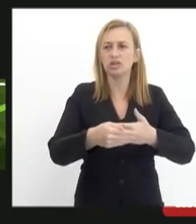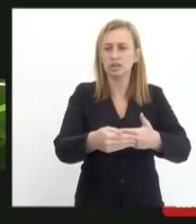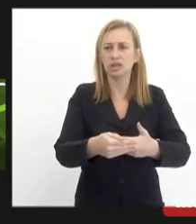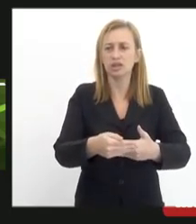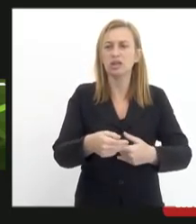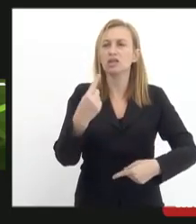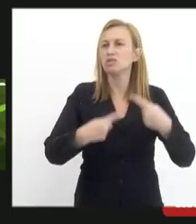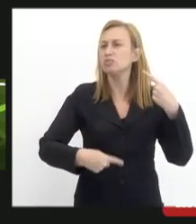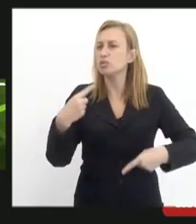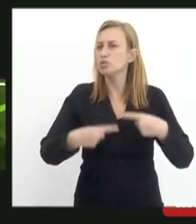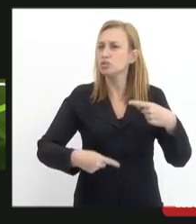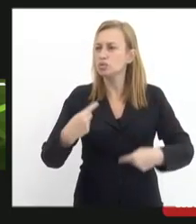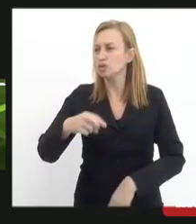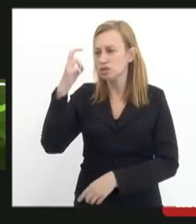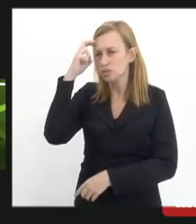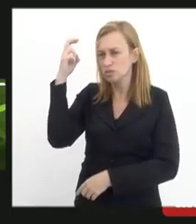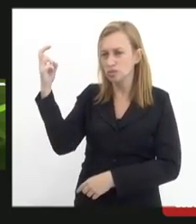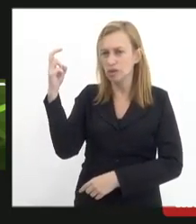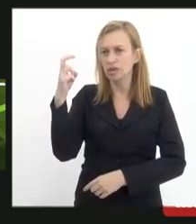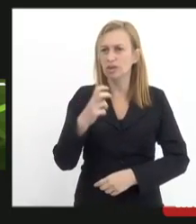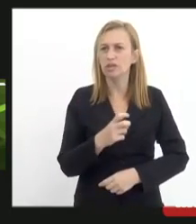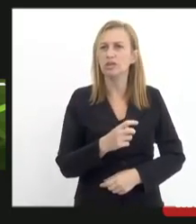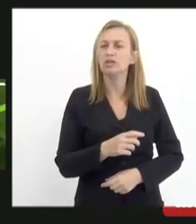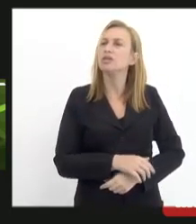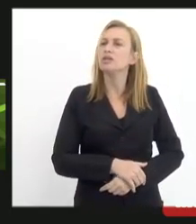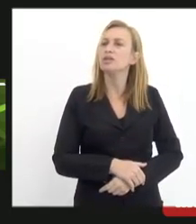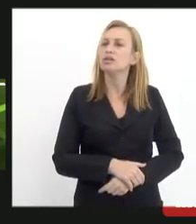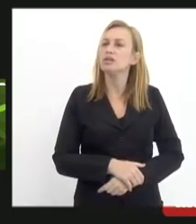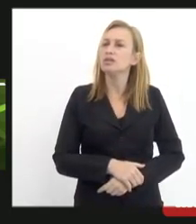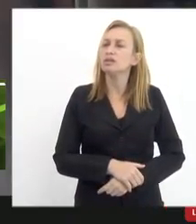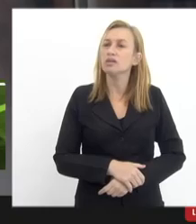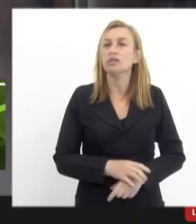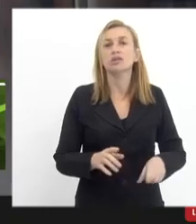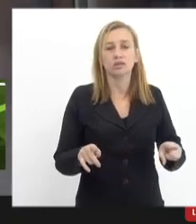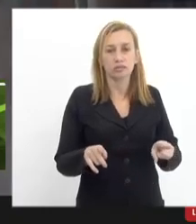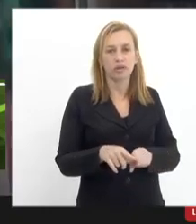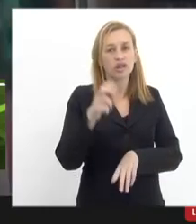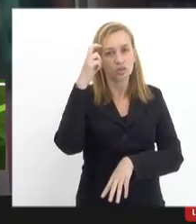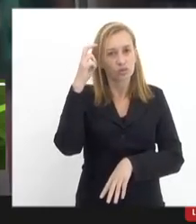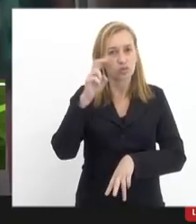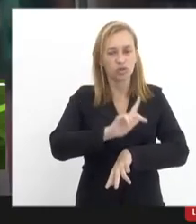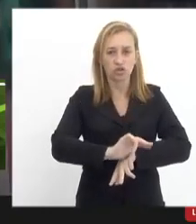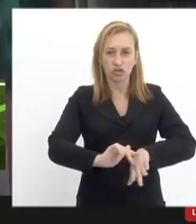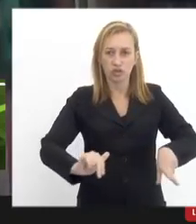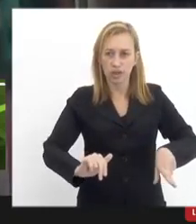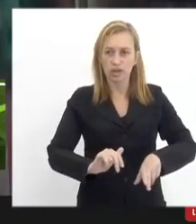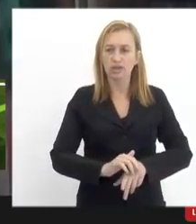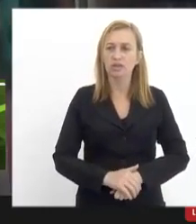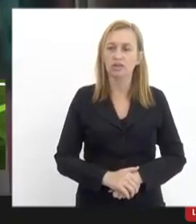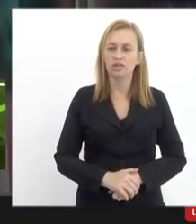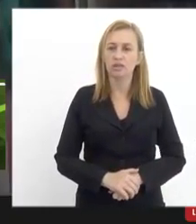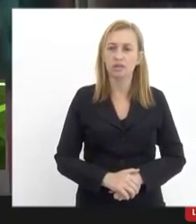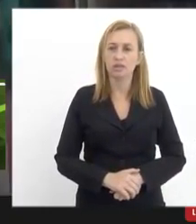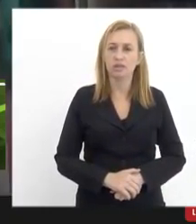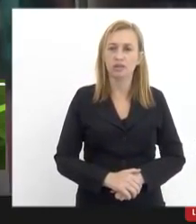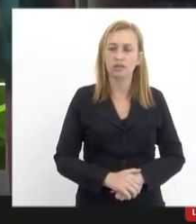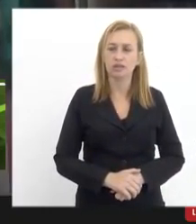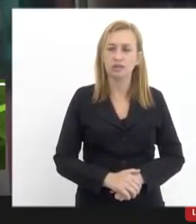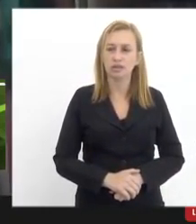nas políticas culturais e para as culturas populares. Nesse